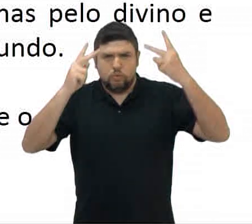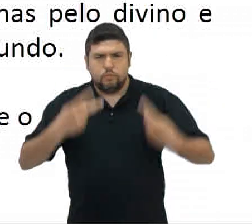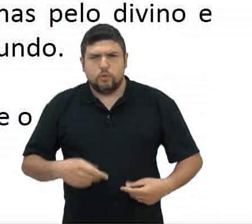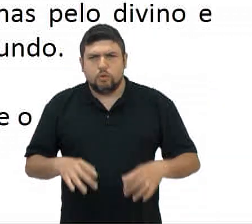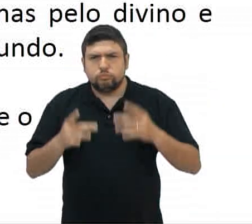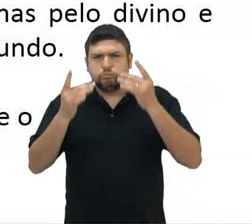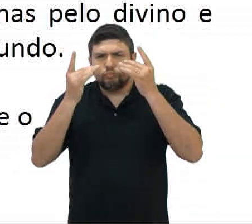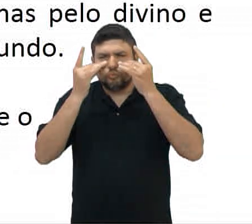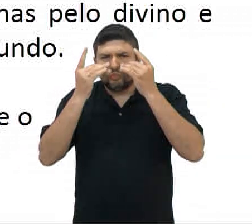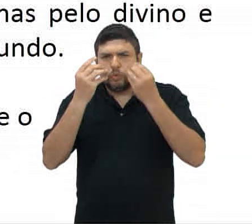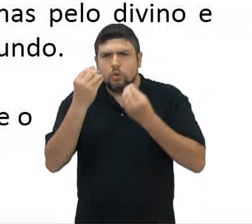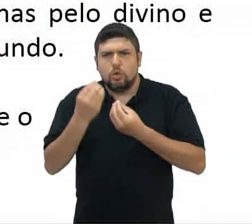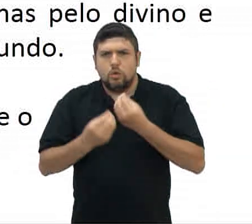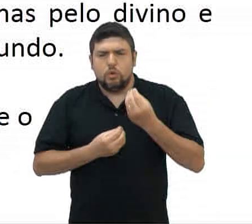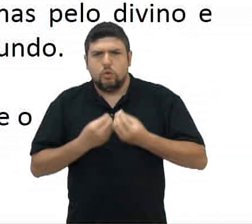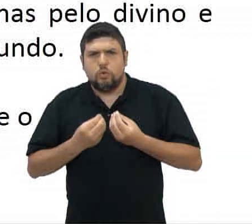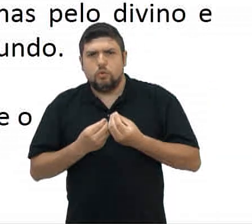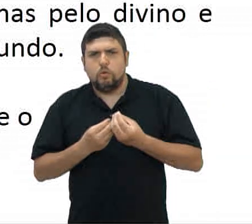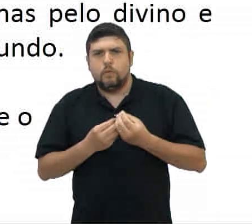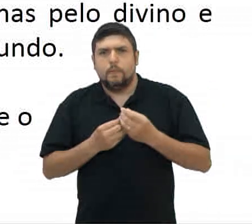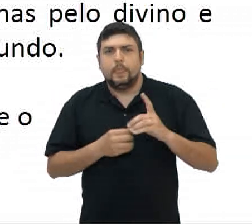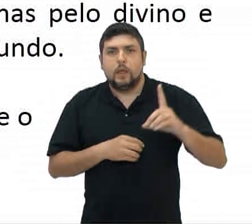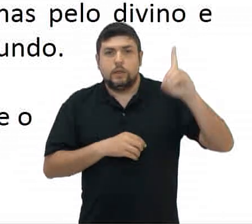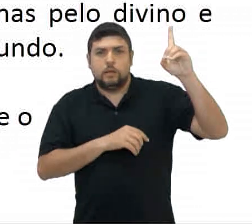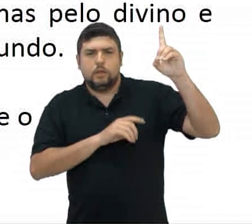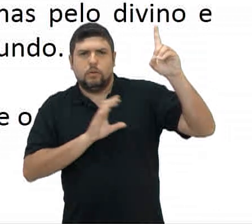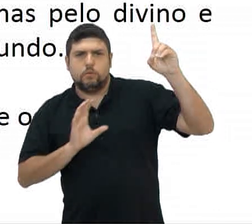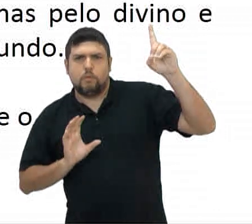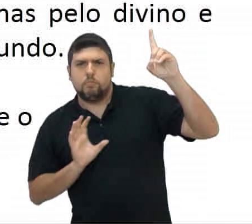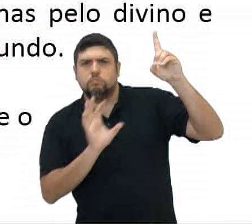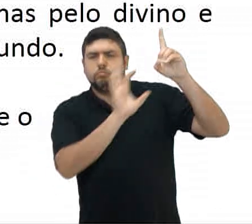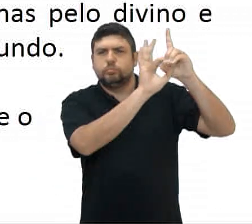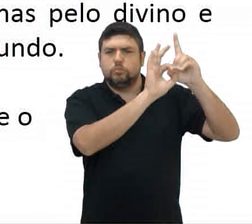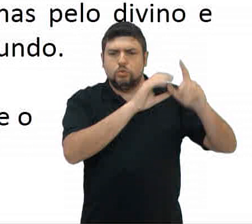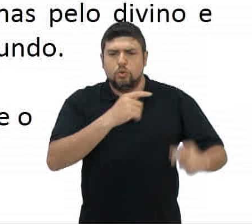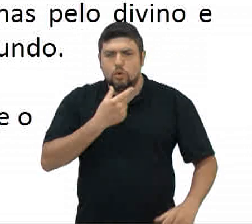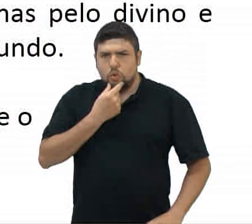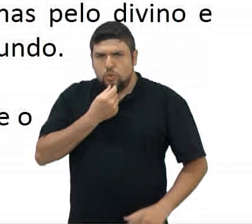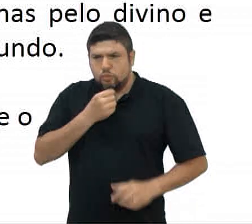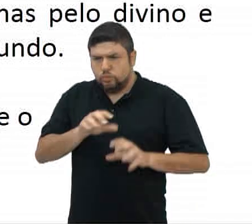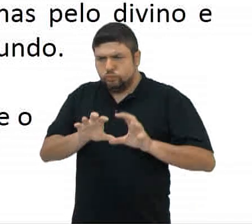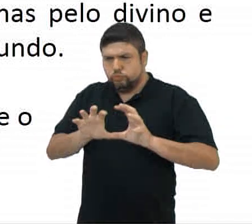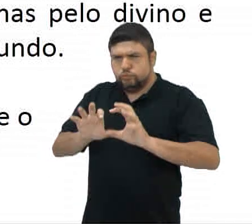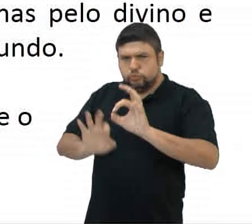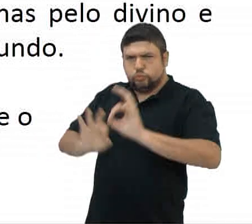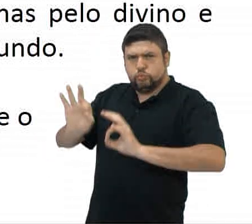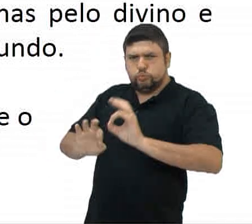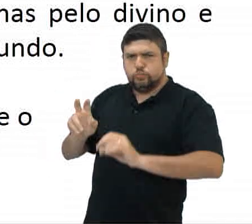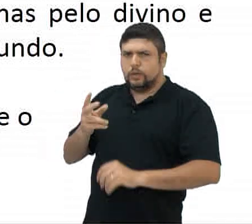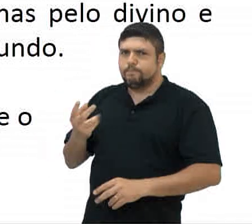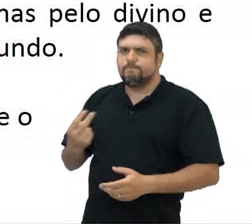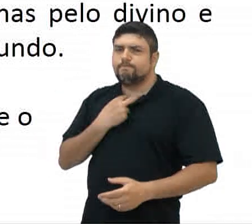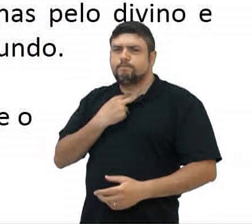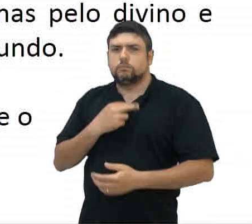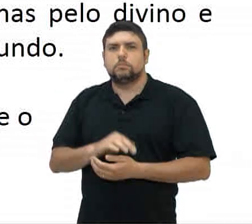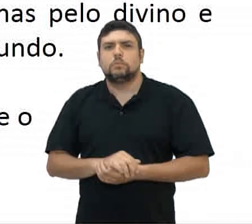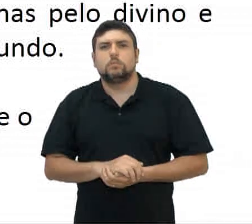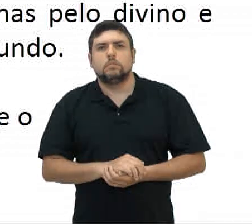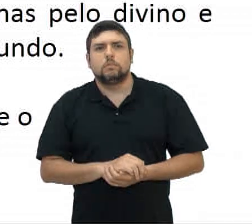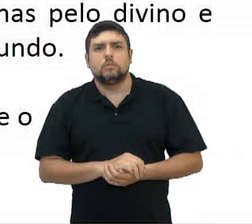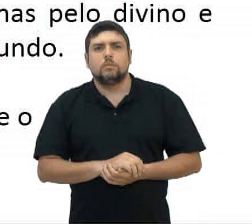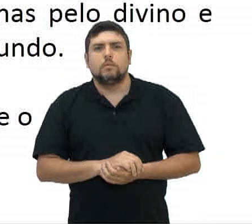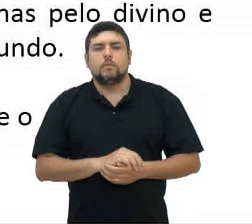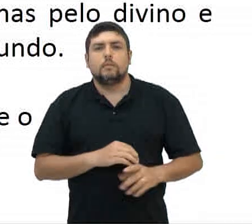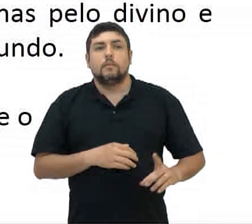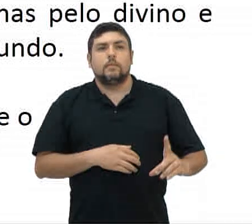pelo divino e negou que o homem tivesse a capacidade de agir sobre o mundo. E letra D. Os estudiosos do